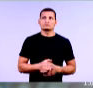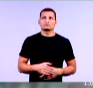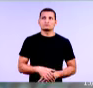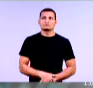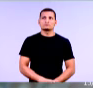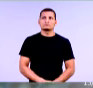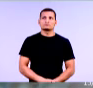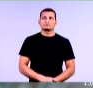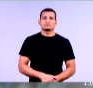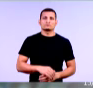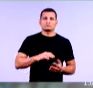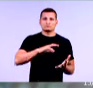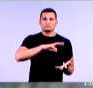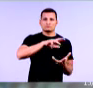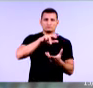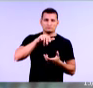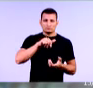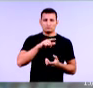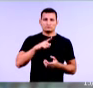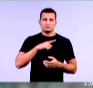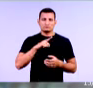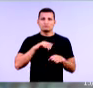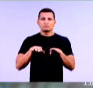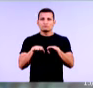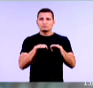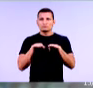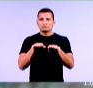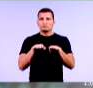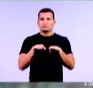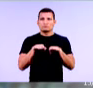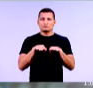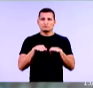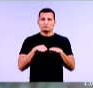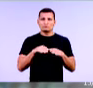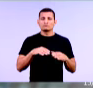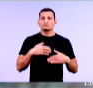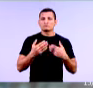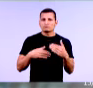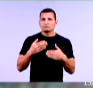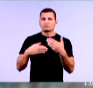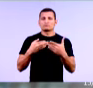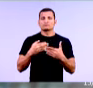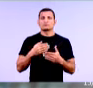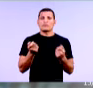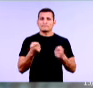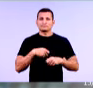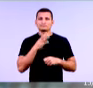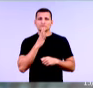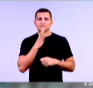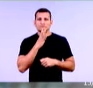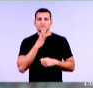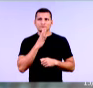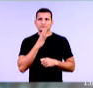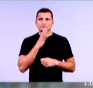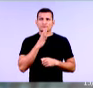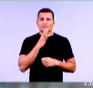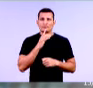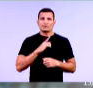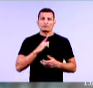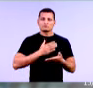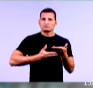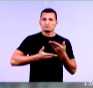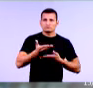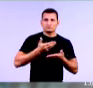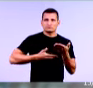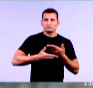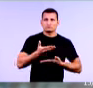O mundo à nossa volta é composto por padrões que, com o tempo, somos capazes de reconhecer, graças à constante interação